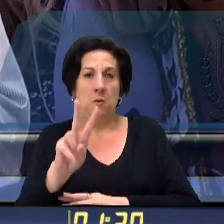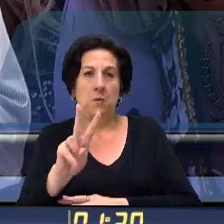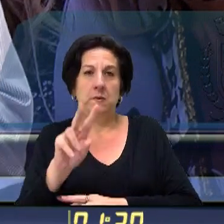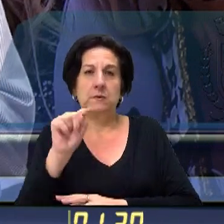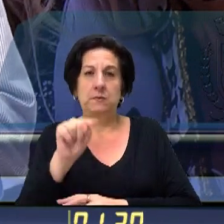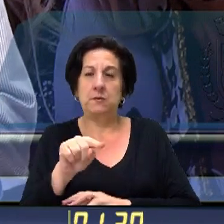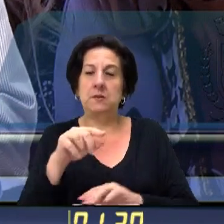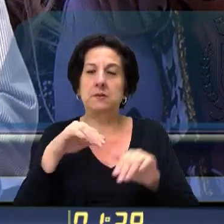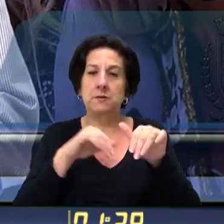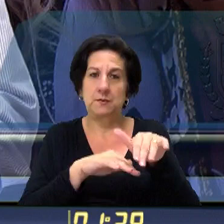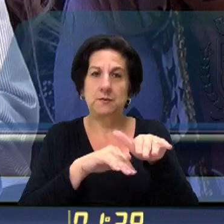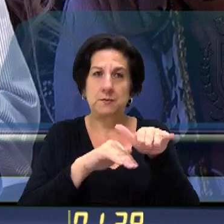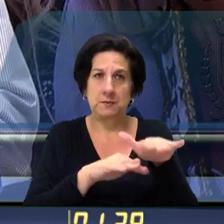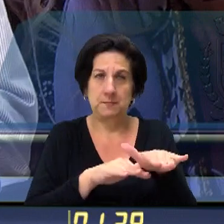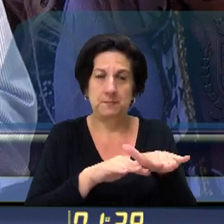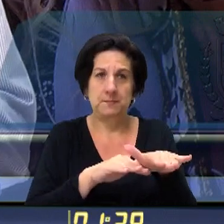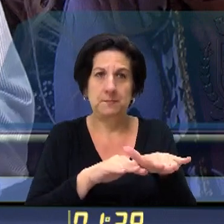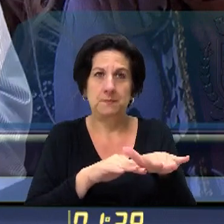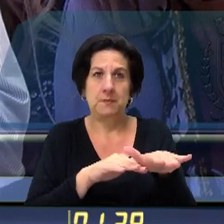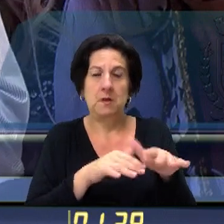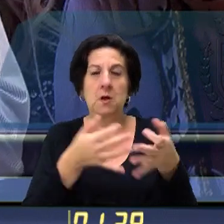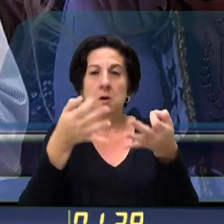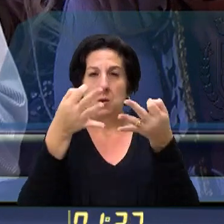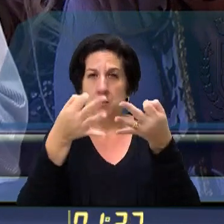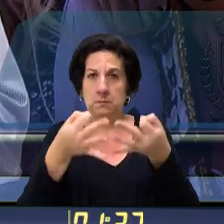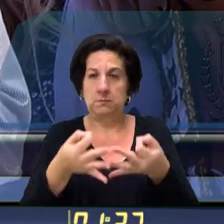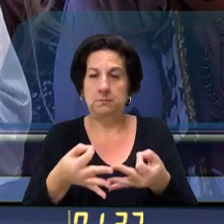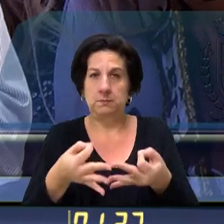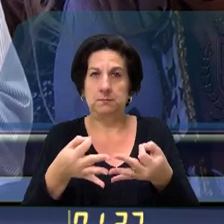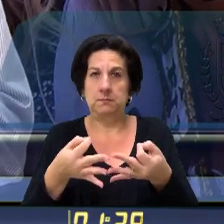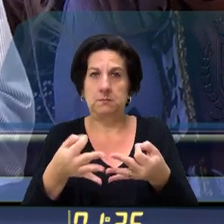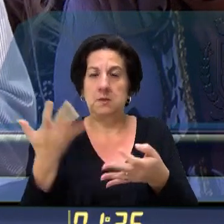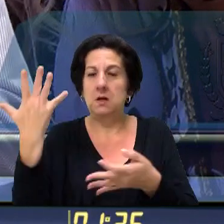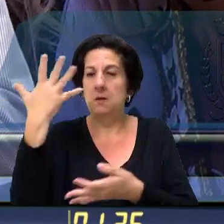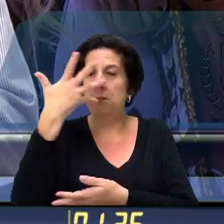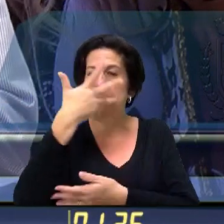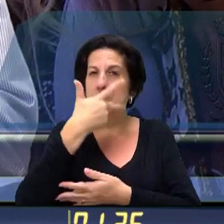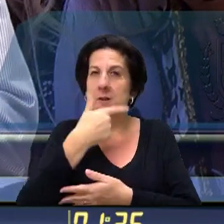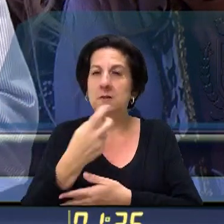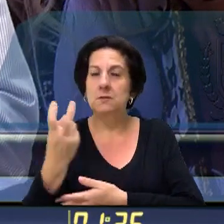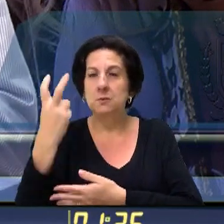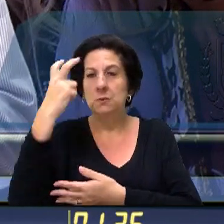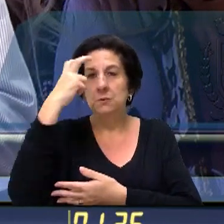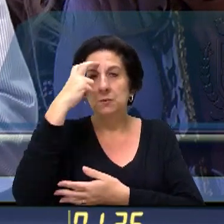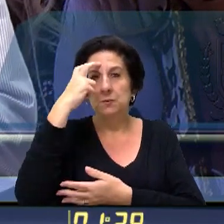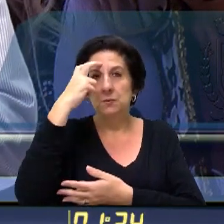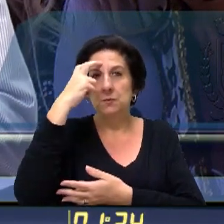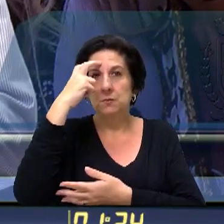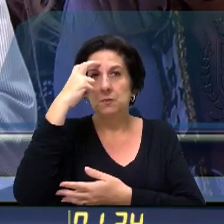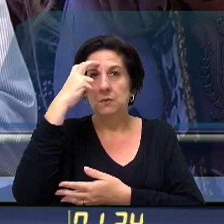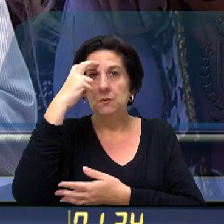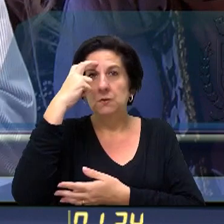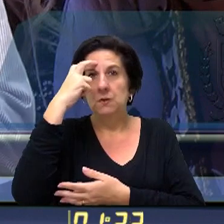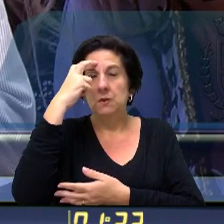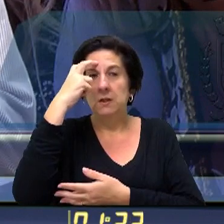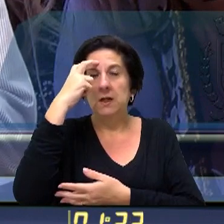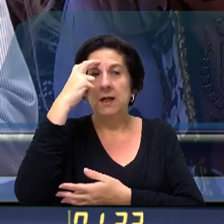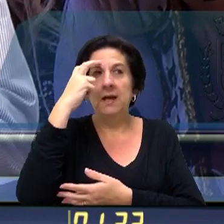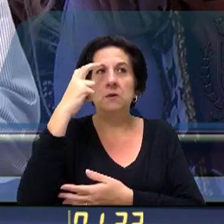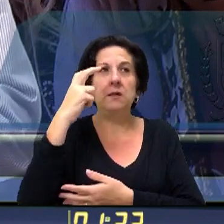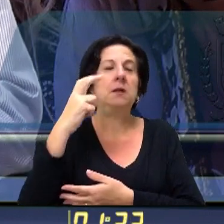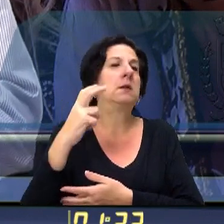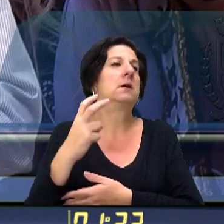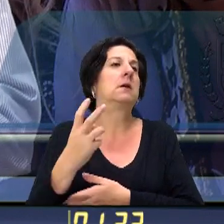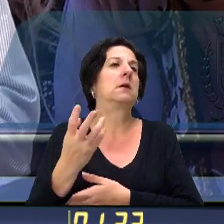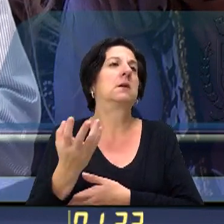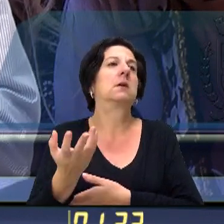este desfile. Com certeza, a beleza e a cultura da nossa Santa Cruz terá seu